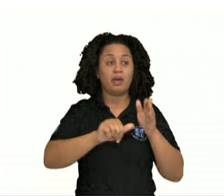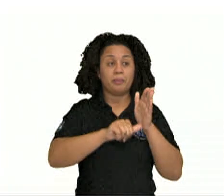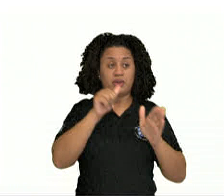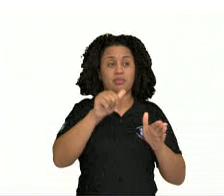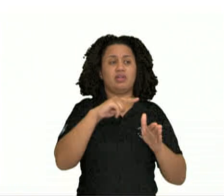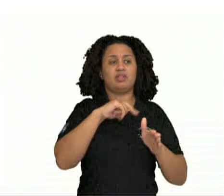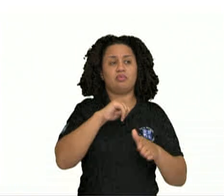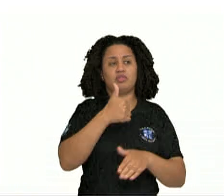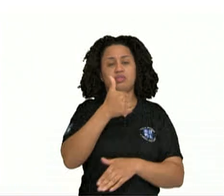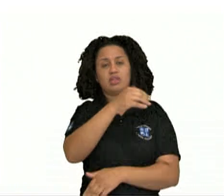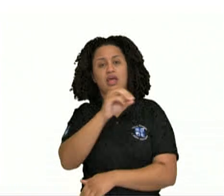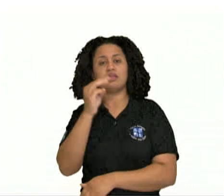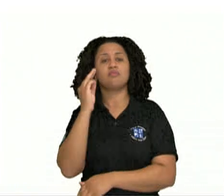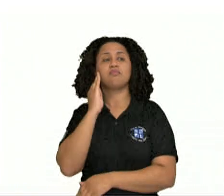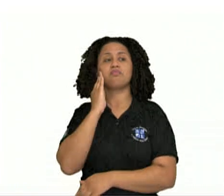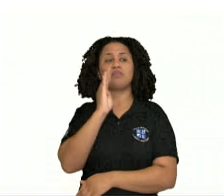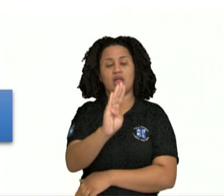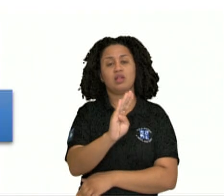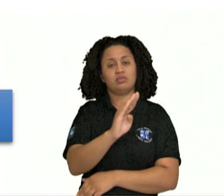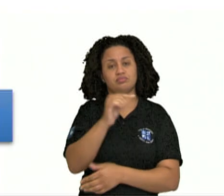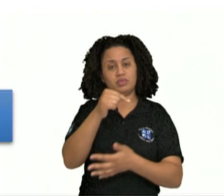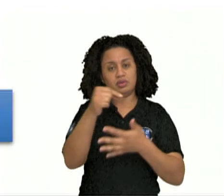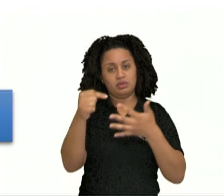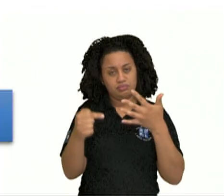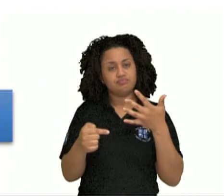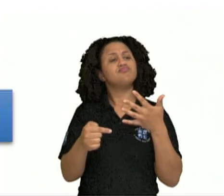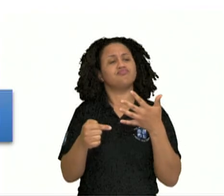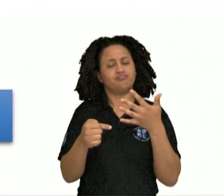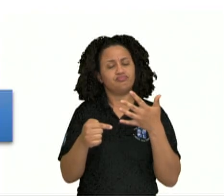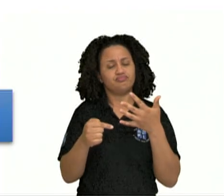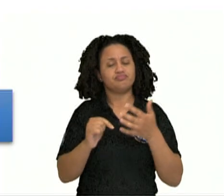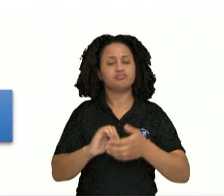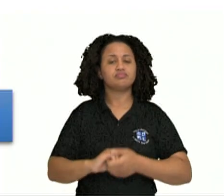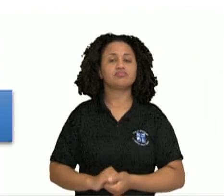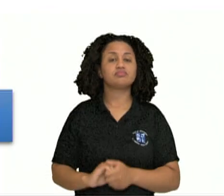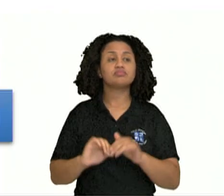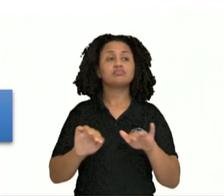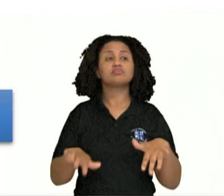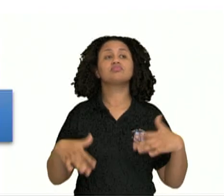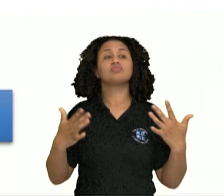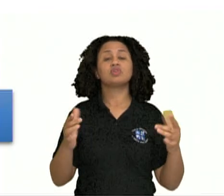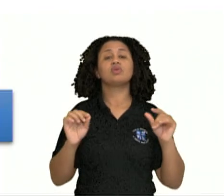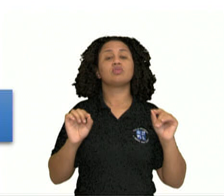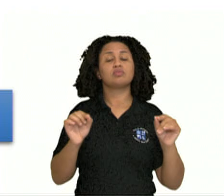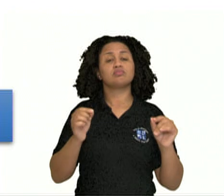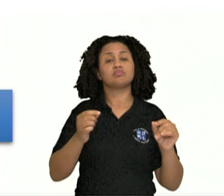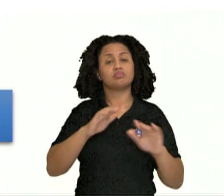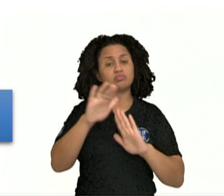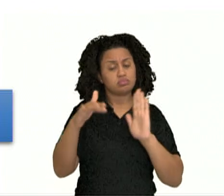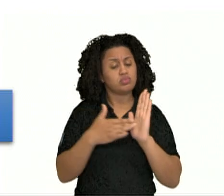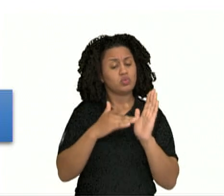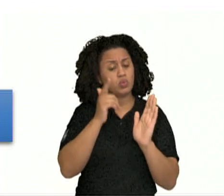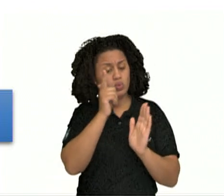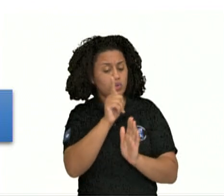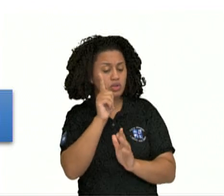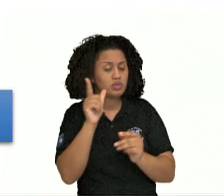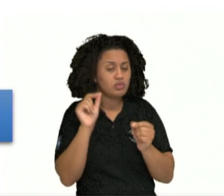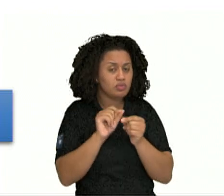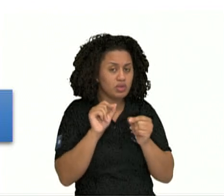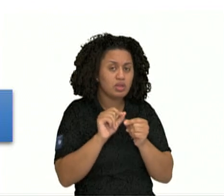milhões de uma quantidade de realmente grande depois muito bem gente para que tudo fosse possível